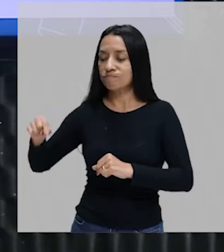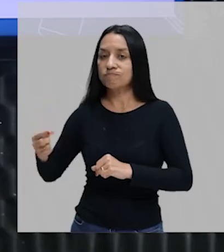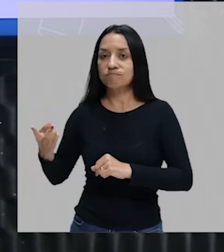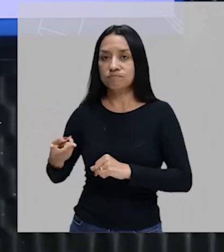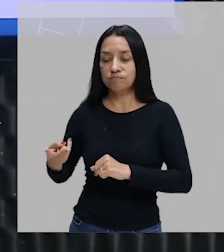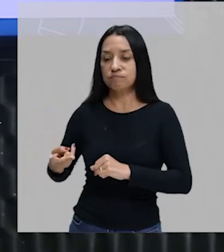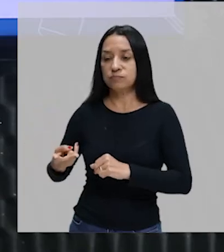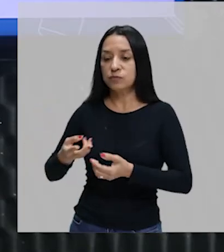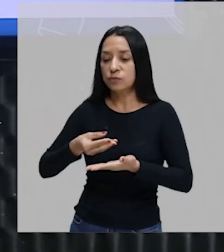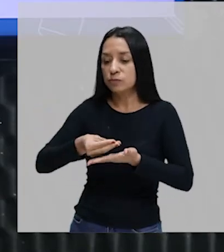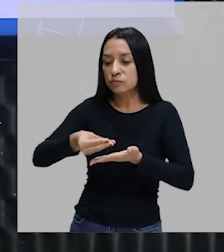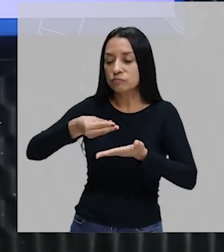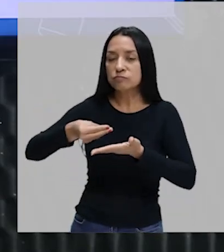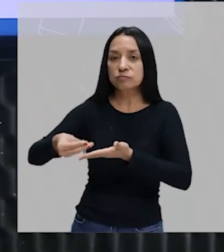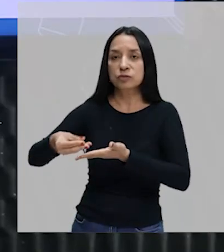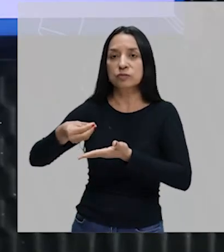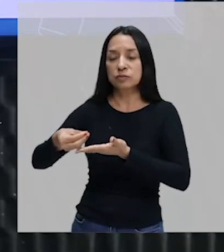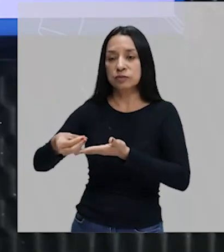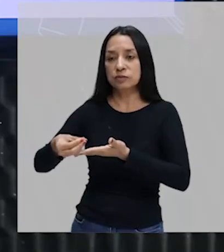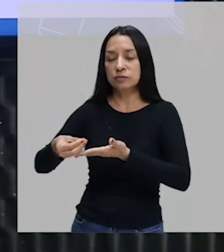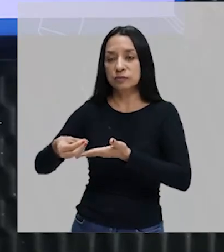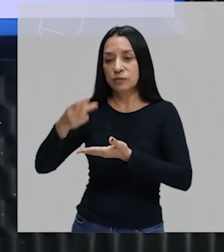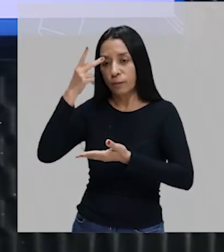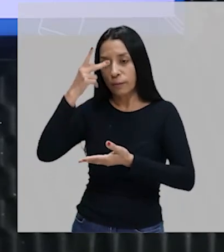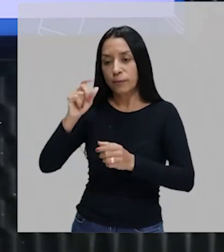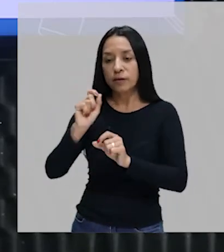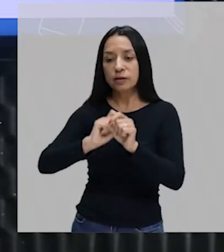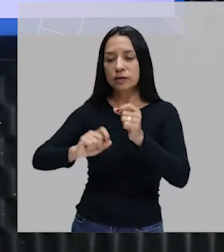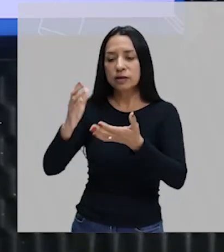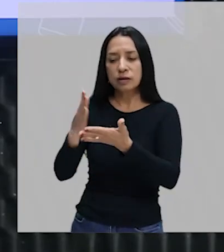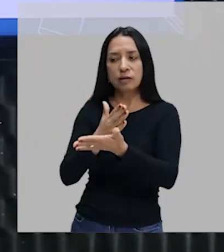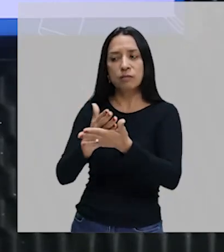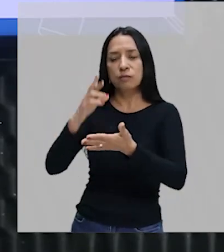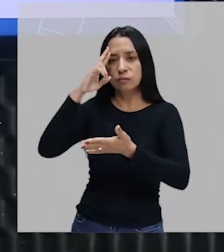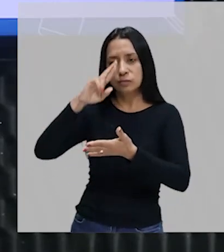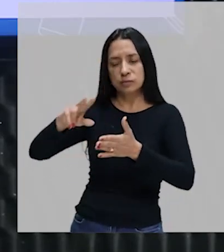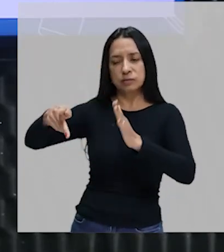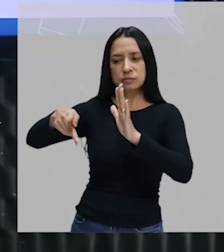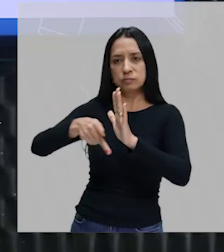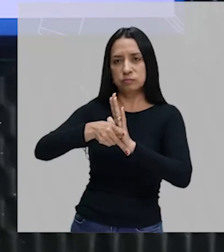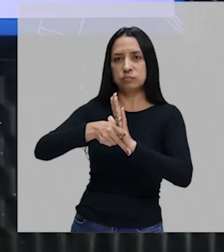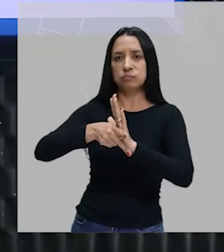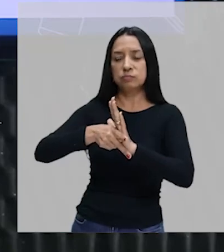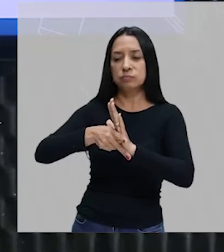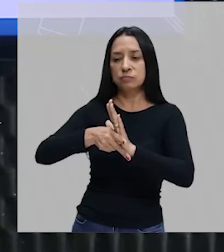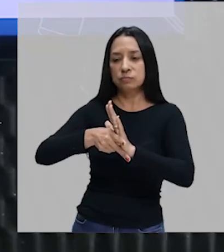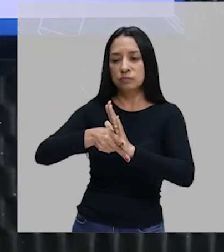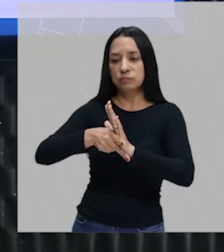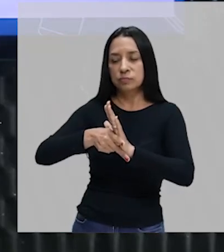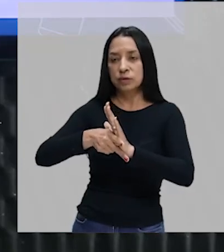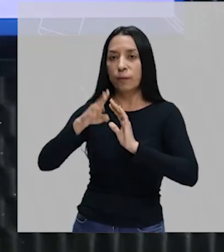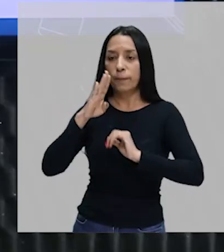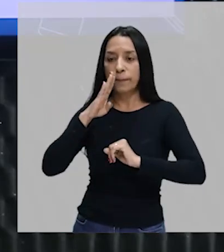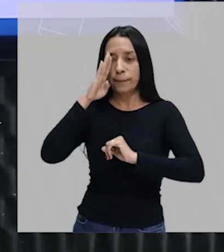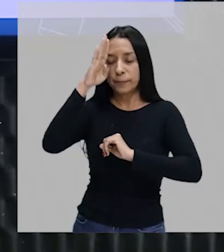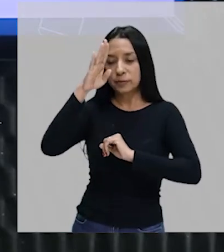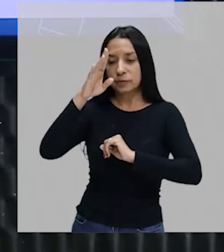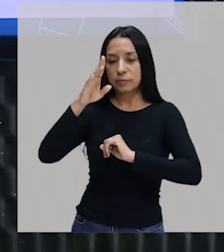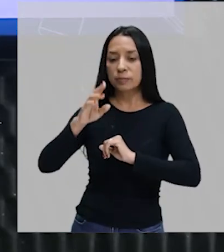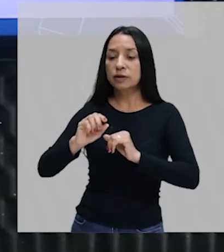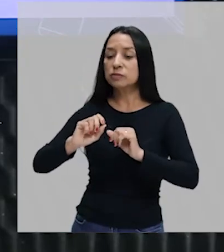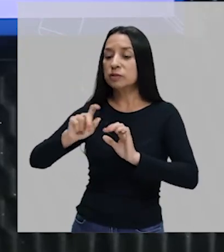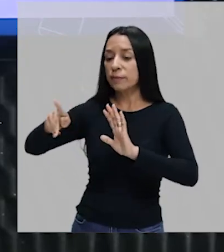foram distribuídos para alguns donatários. Eu diria entre os principais donatários